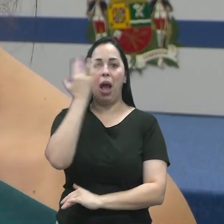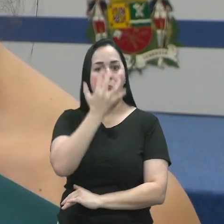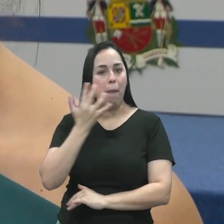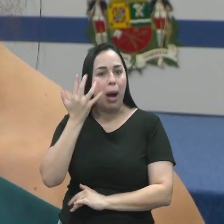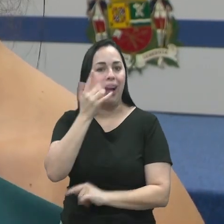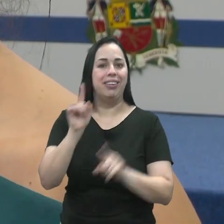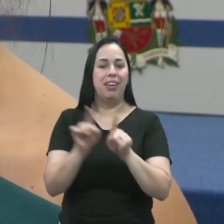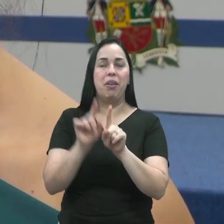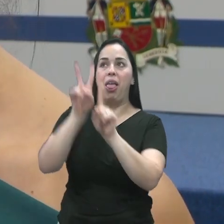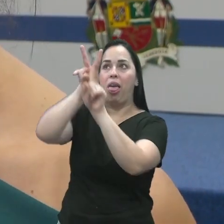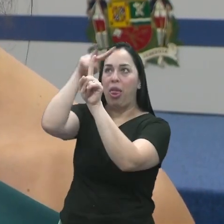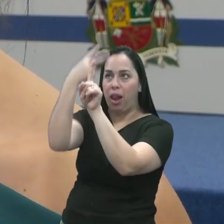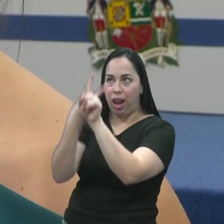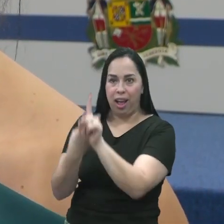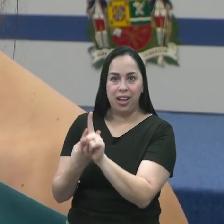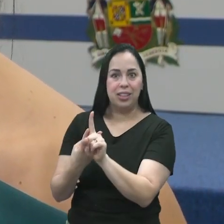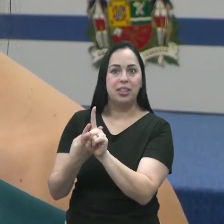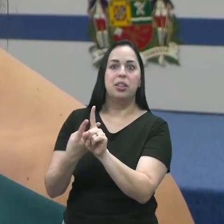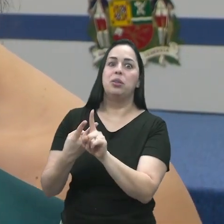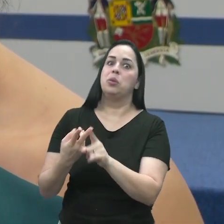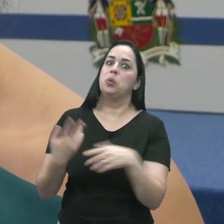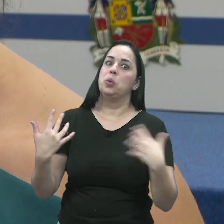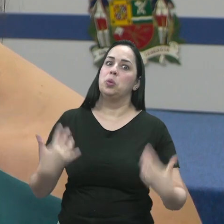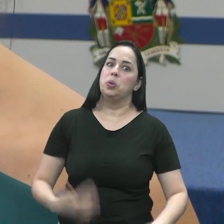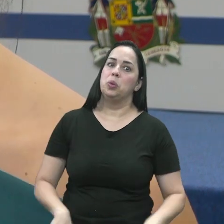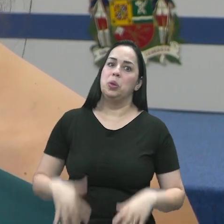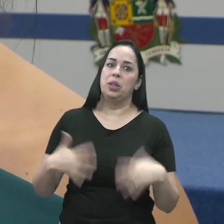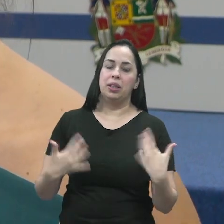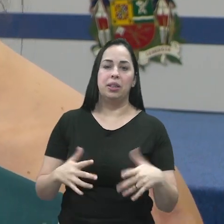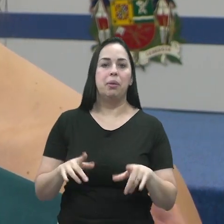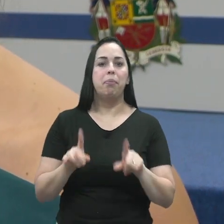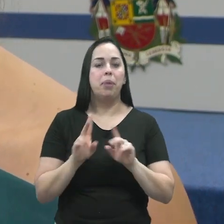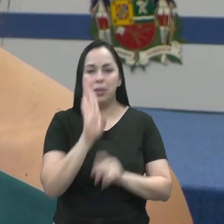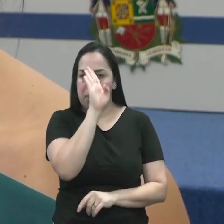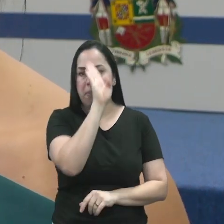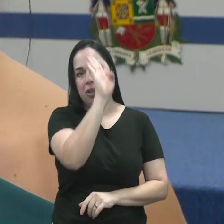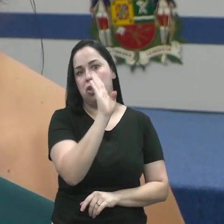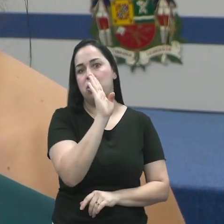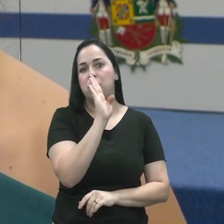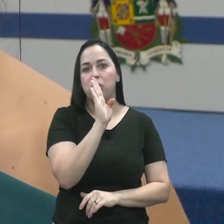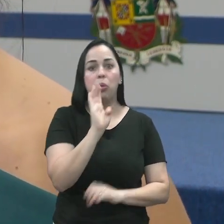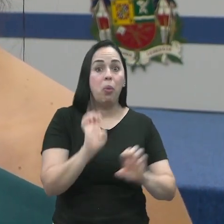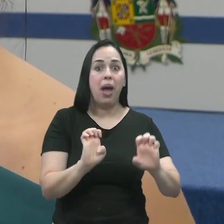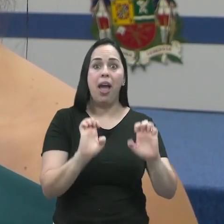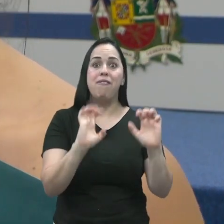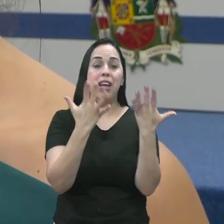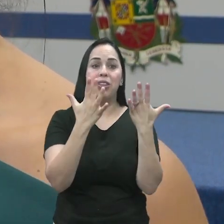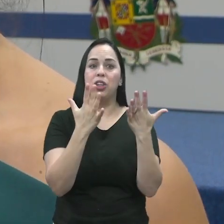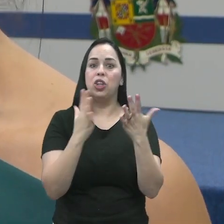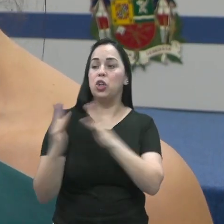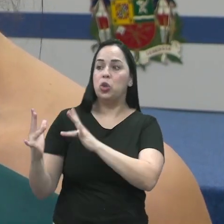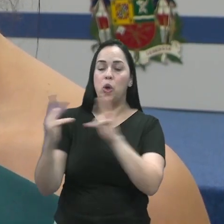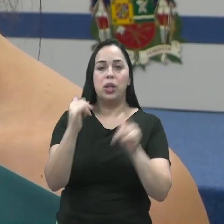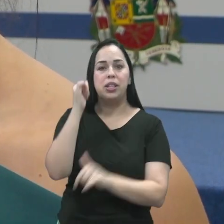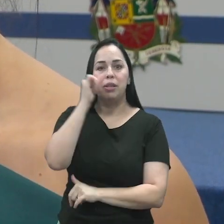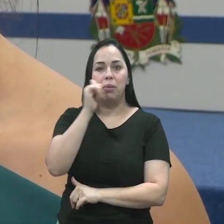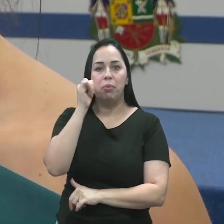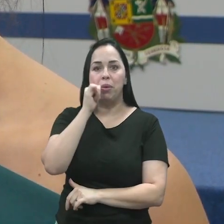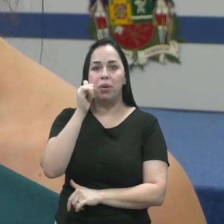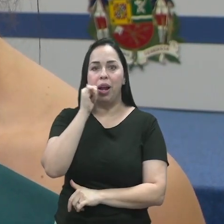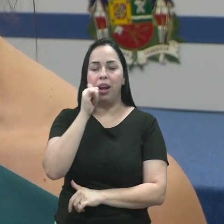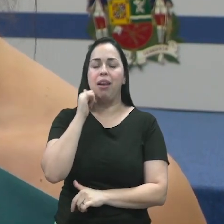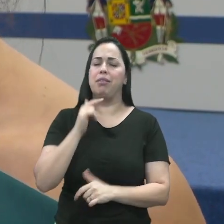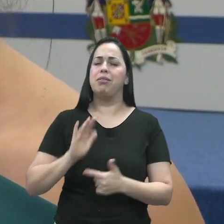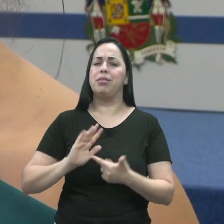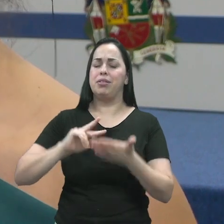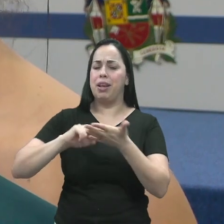que é o exercício, a acrobacia, para a gente significa muito. Ainda mais num encontro onde todas as mulheres representam